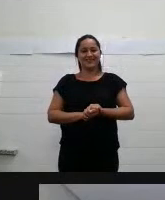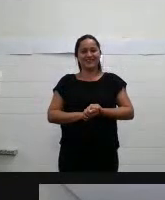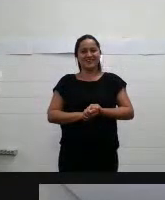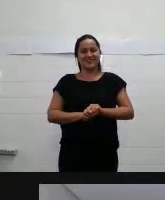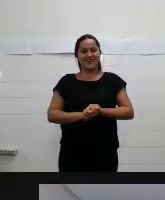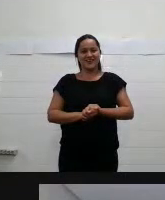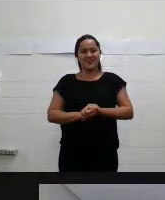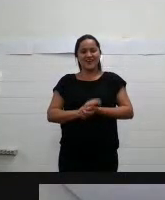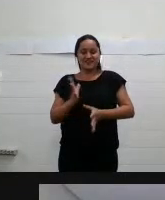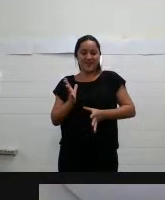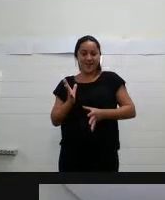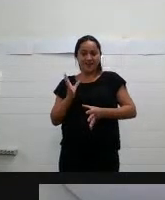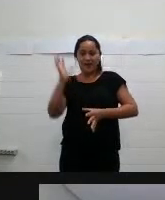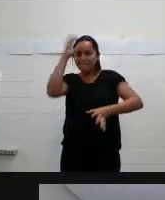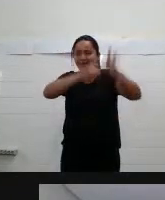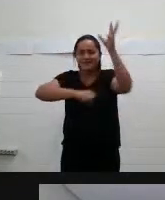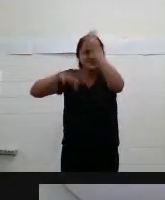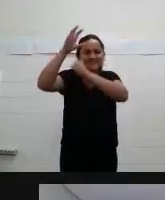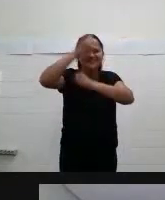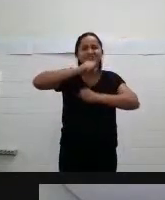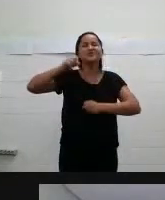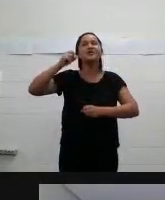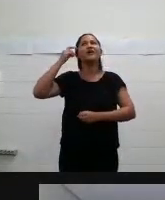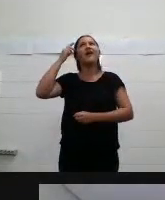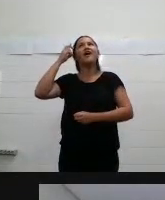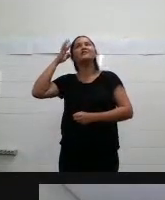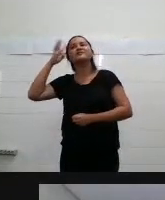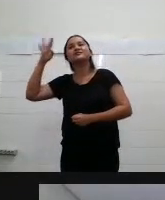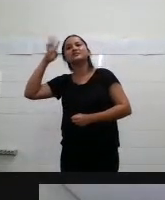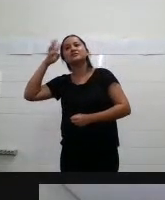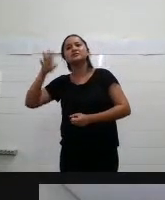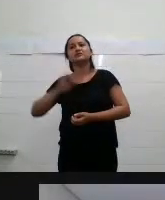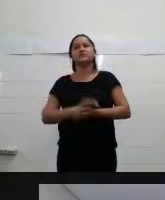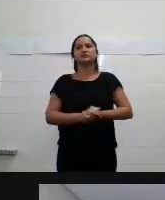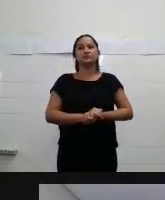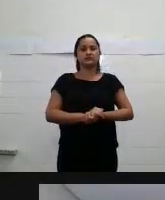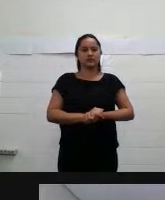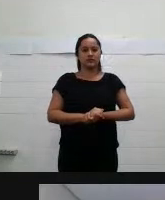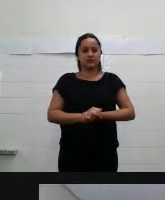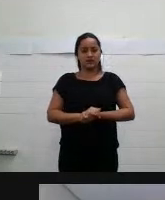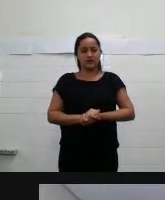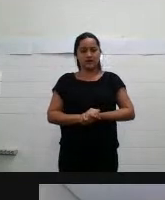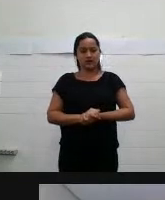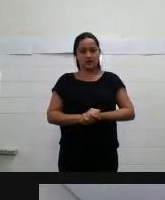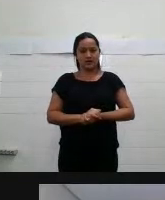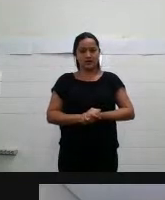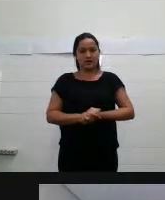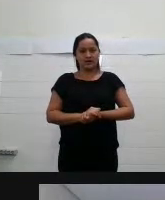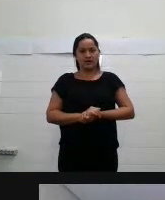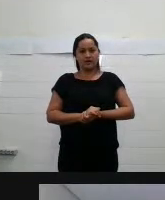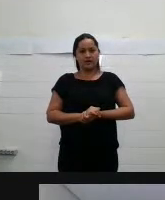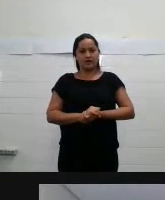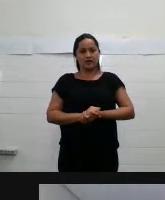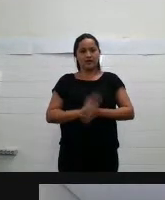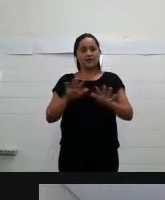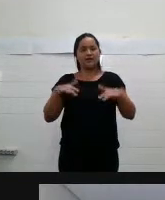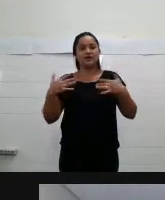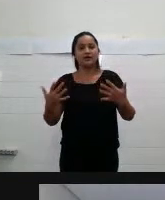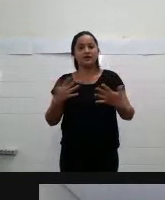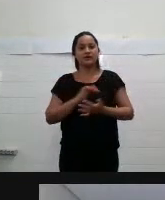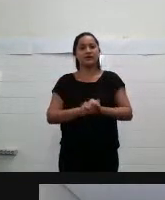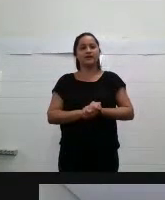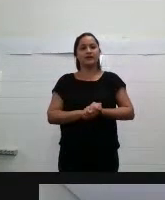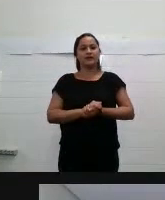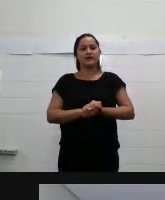recebido acréscimos aí às suas reflexões, não é? Que nós tenhamos contribuído para isso. E, além do mais, ela me solicita uma